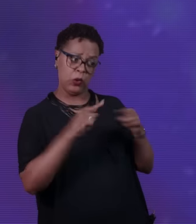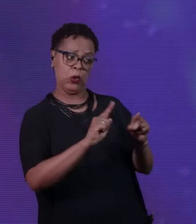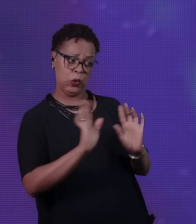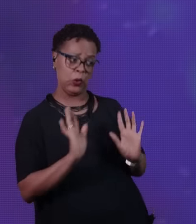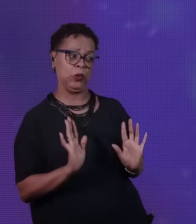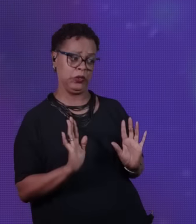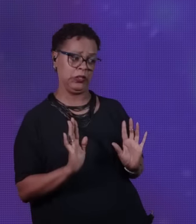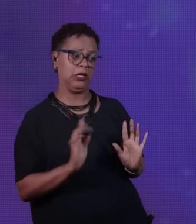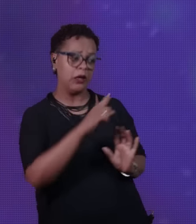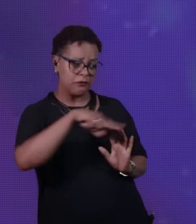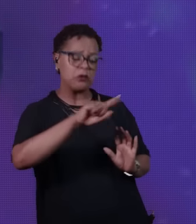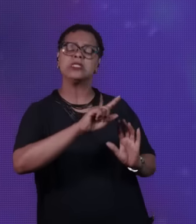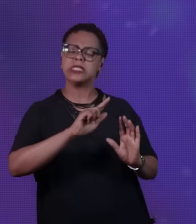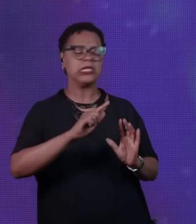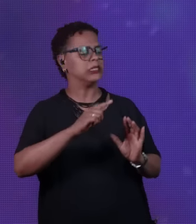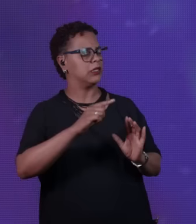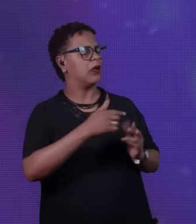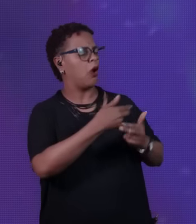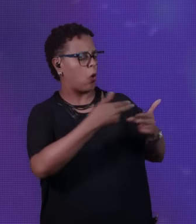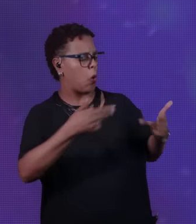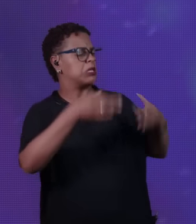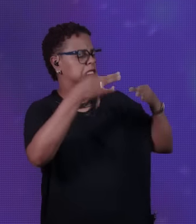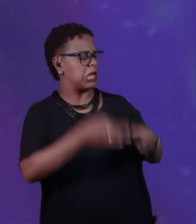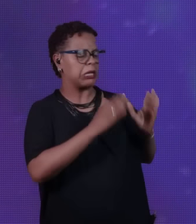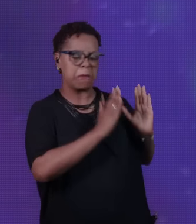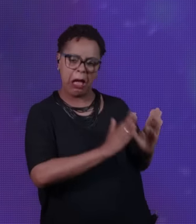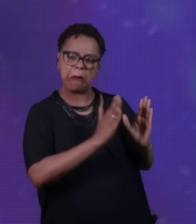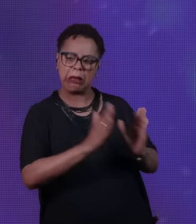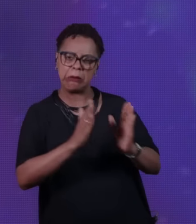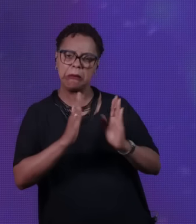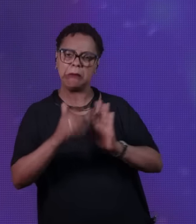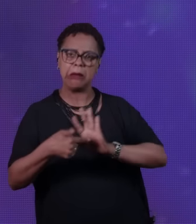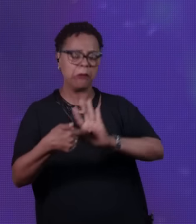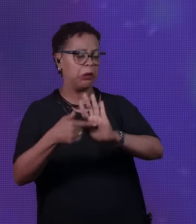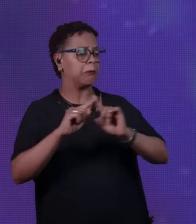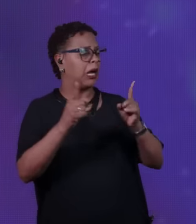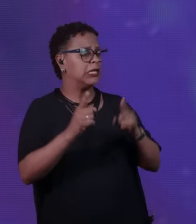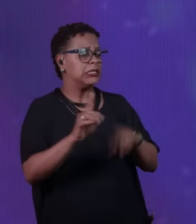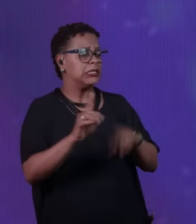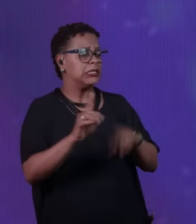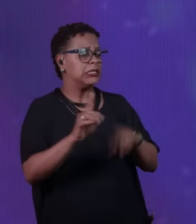Vocês fazem muitas coisas certas, mas vocês já não me amam como amavam.